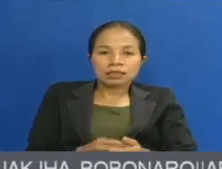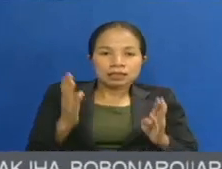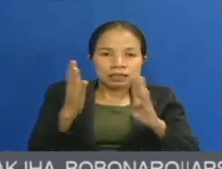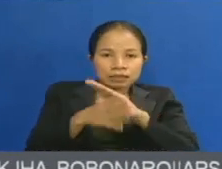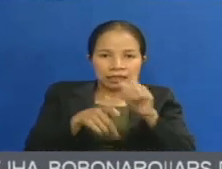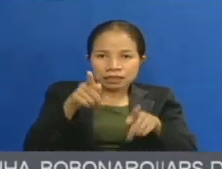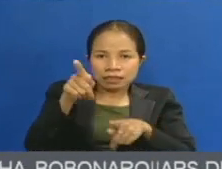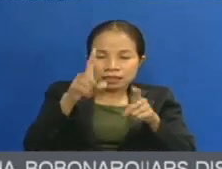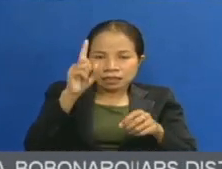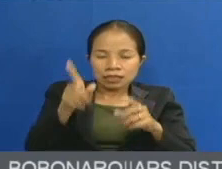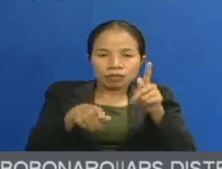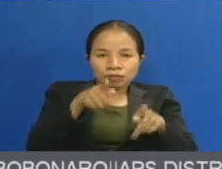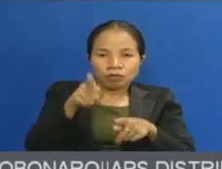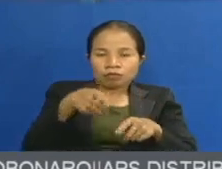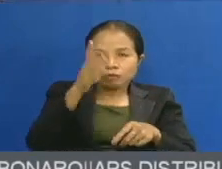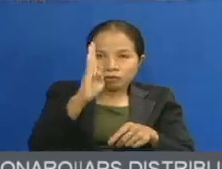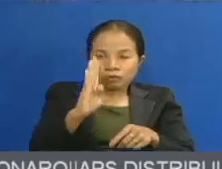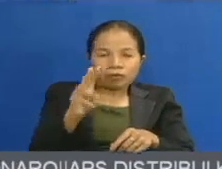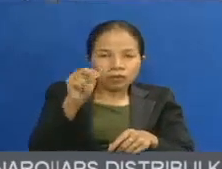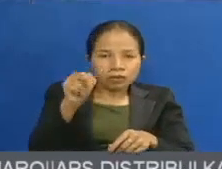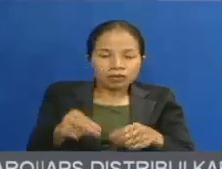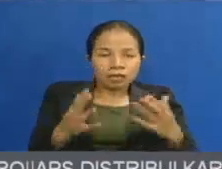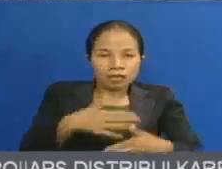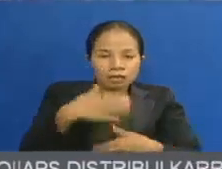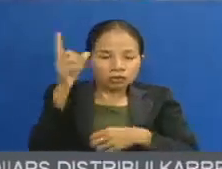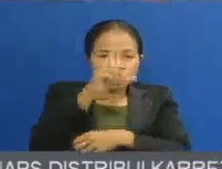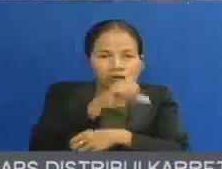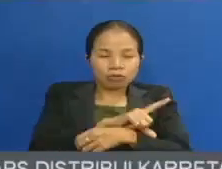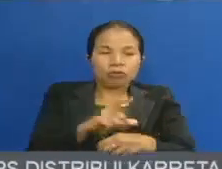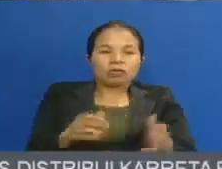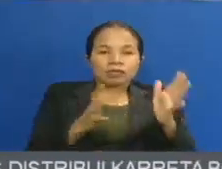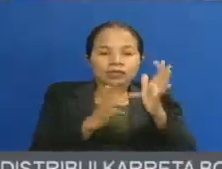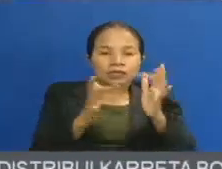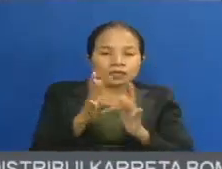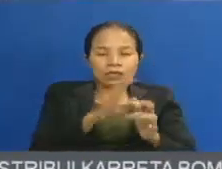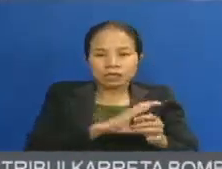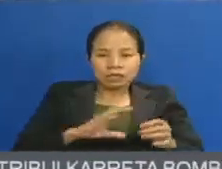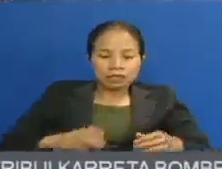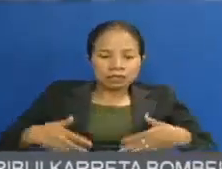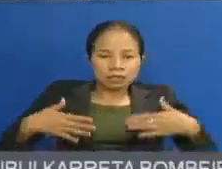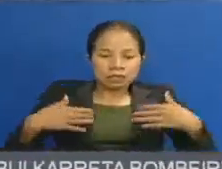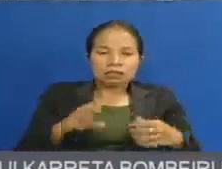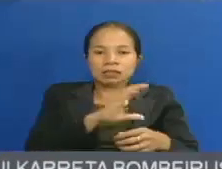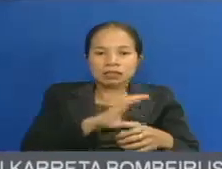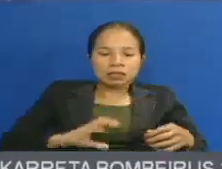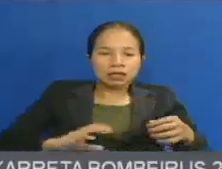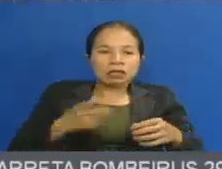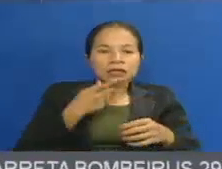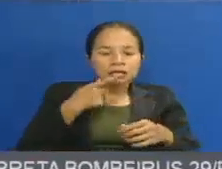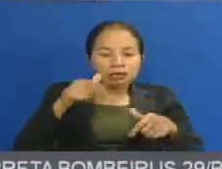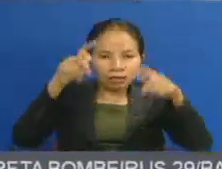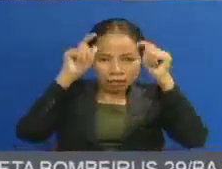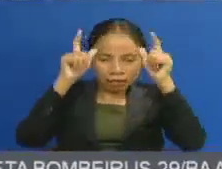saída deit ma povo maromak ninian. Hak solo coloron corpo de Cristo, sarani católica e Timor-Leste. Deseja